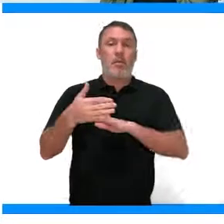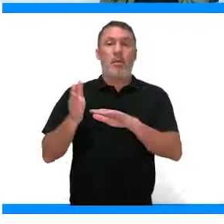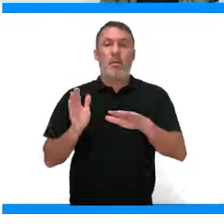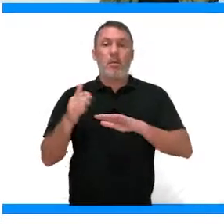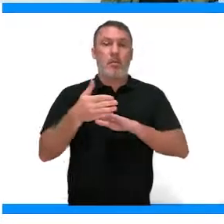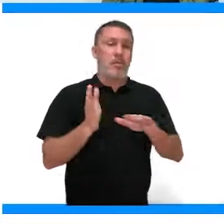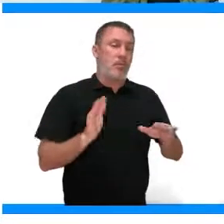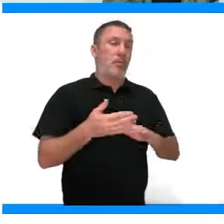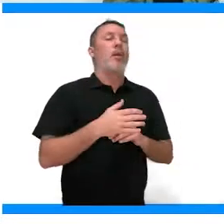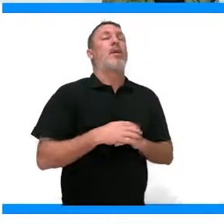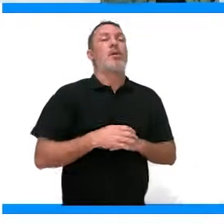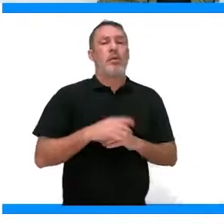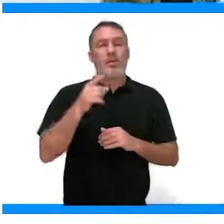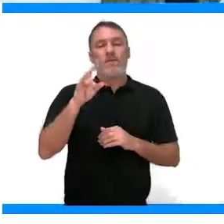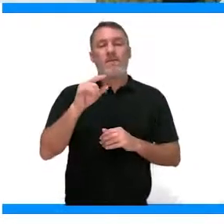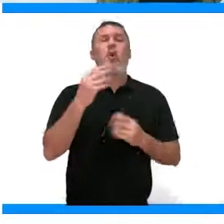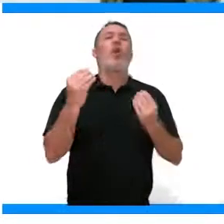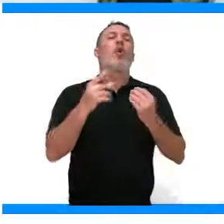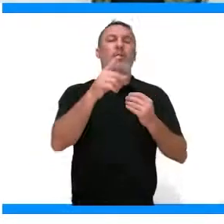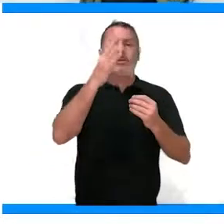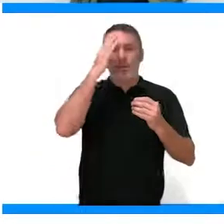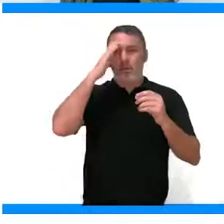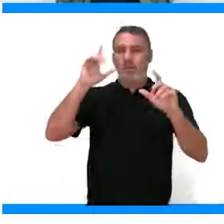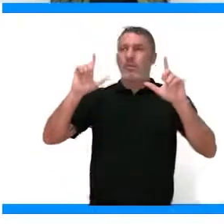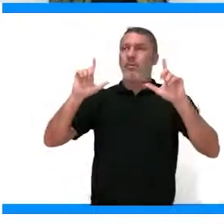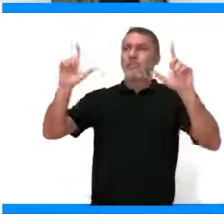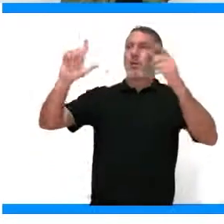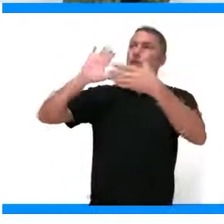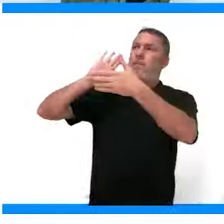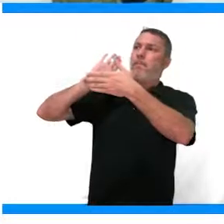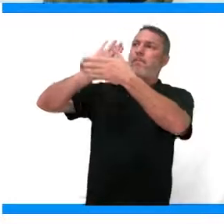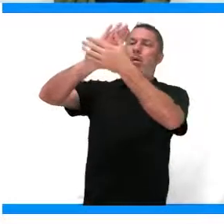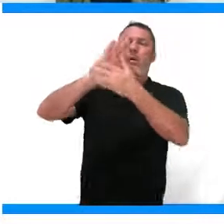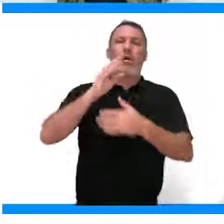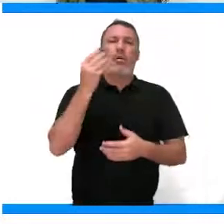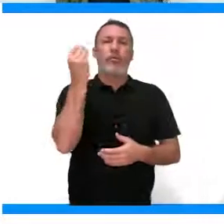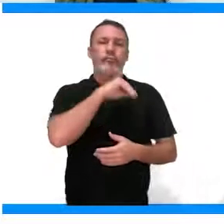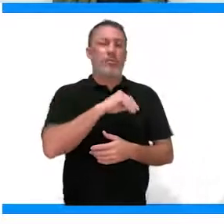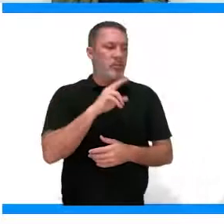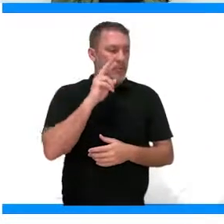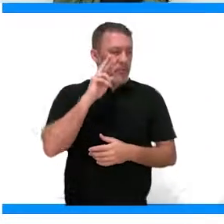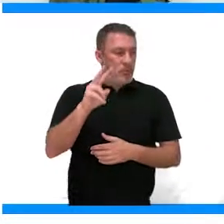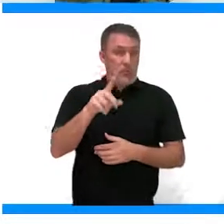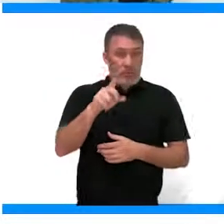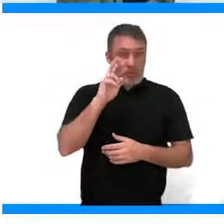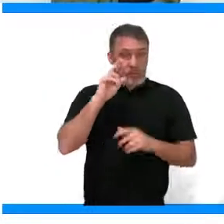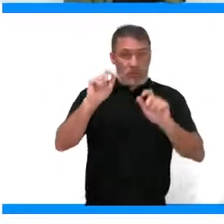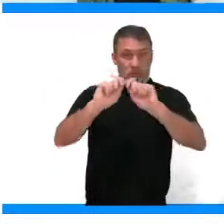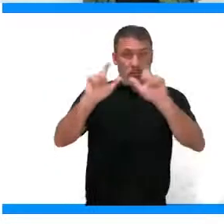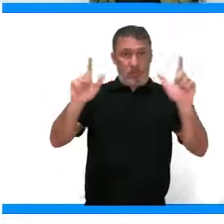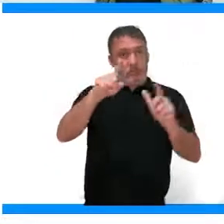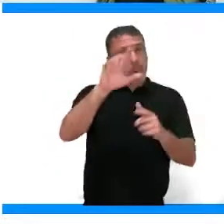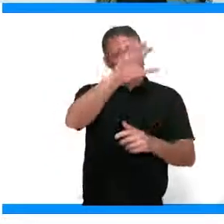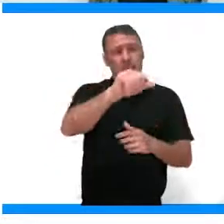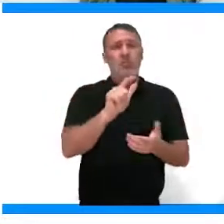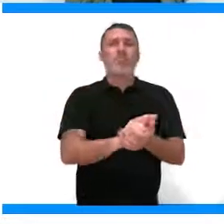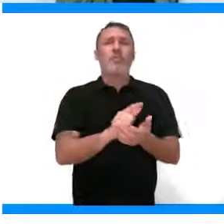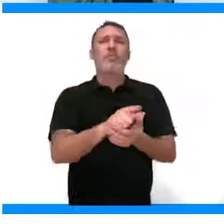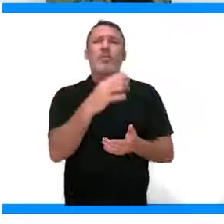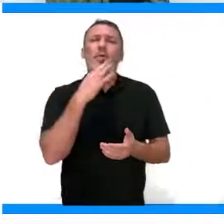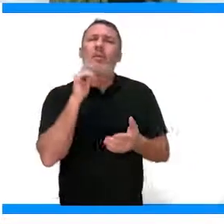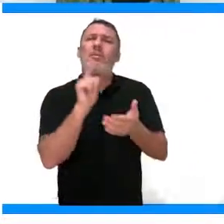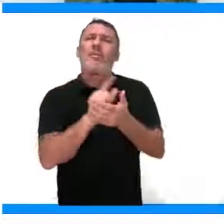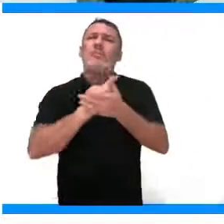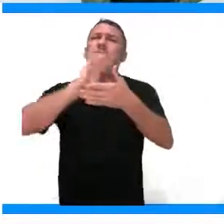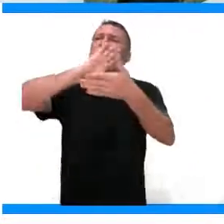bairros. E aí você vai fazer um cartaz hacker aí, esse cartaz azulzão que está aí na sua tela aí, você vai fazer um cartaz hacker. O que é um